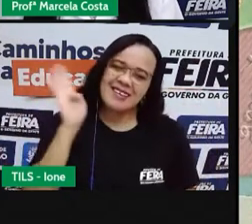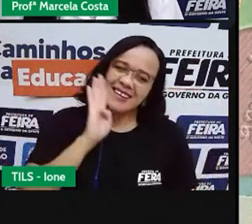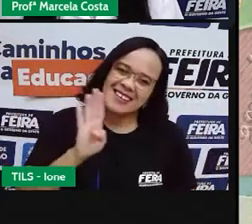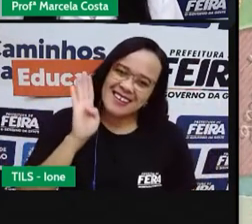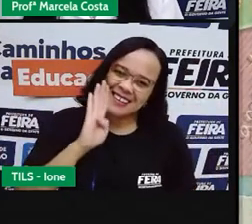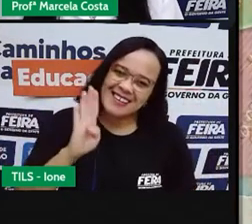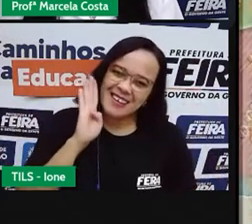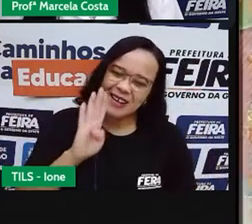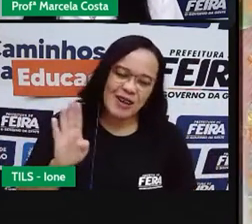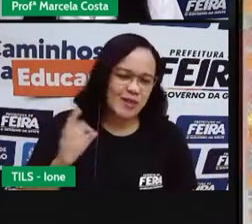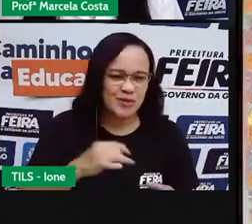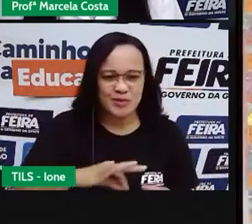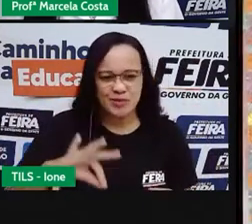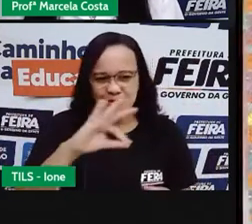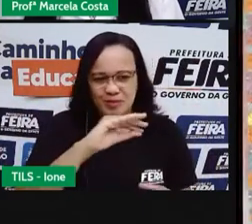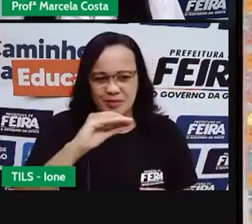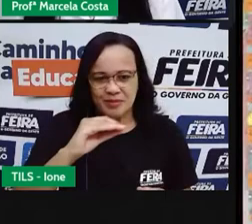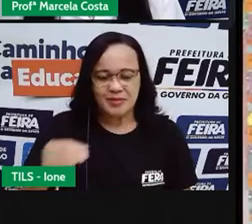que é legal